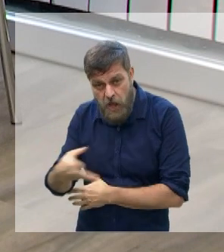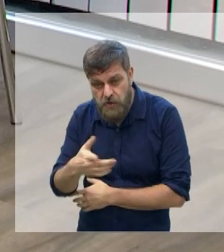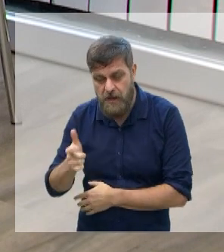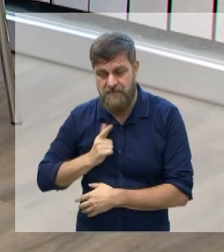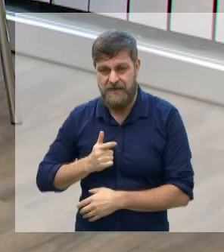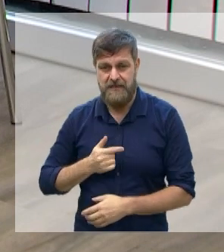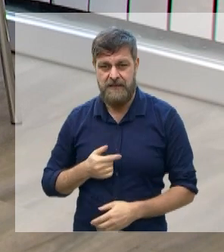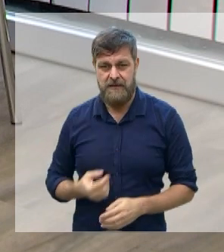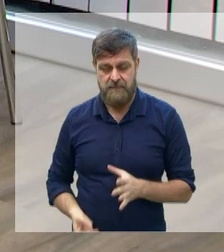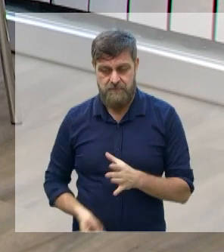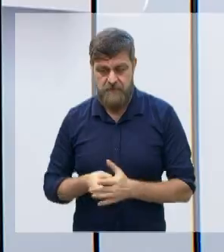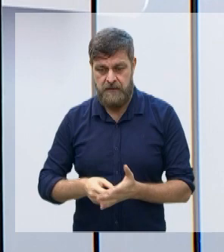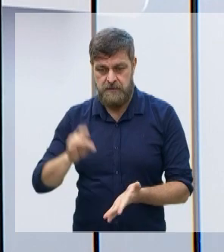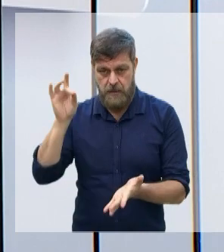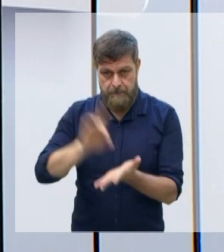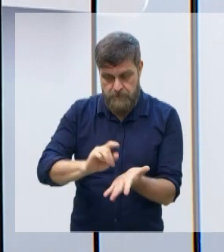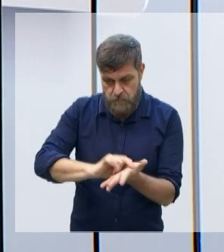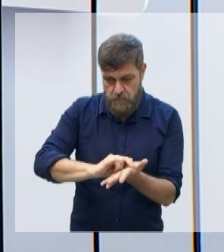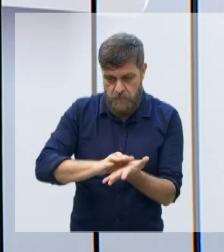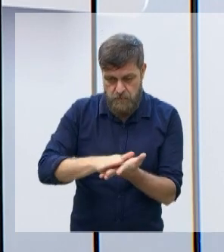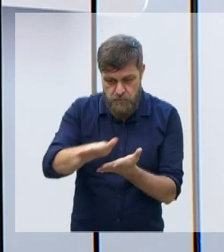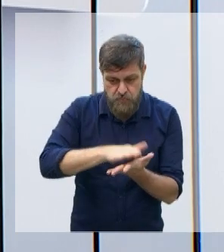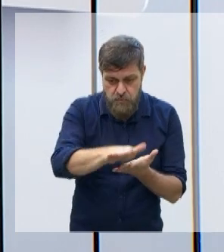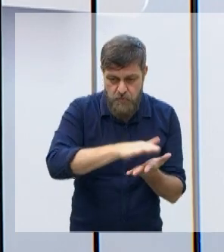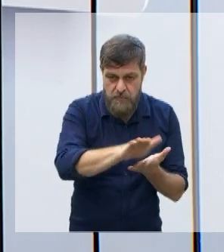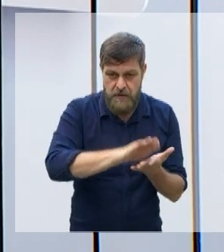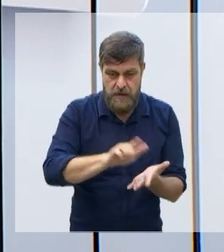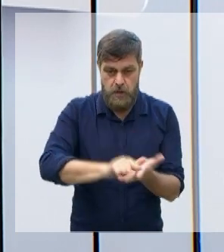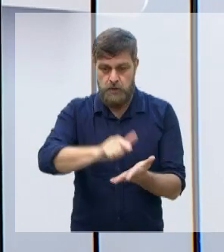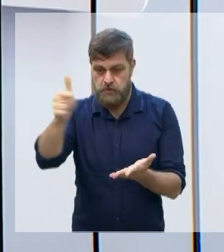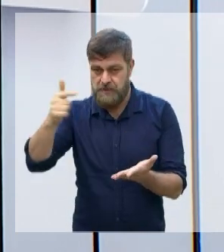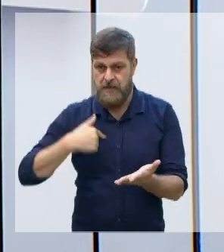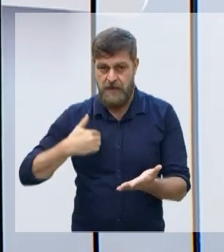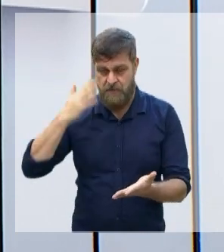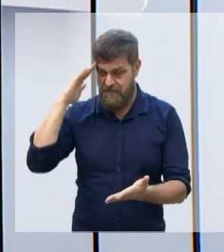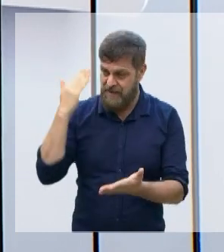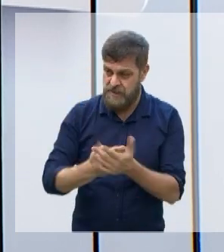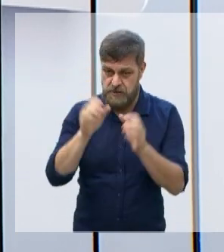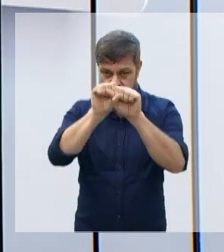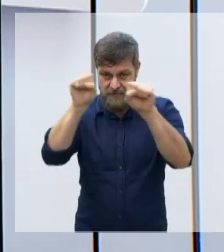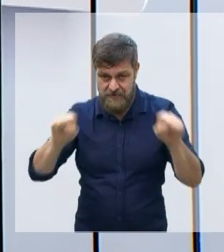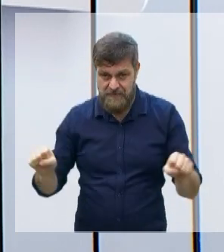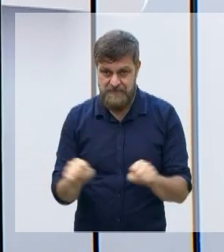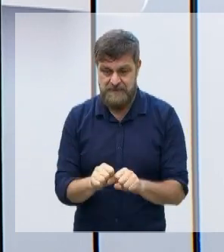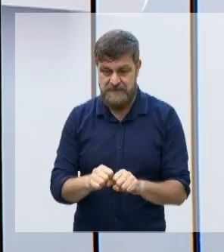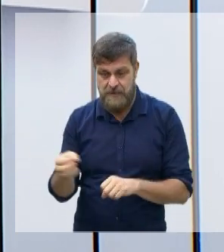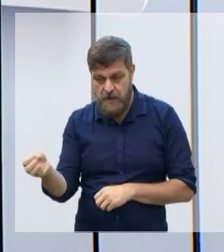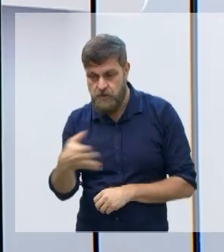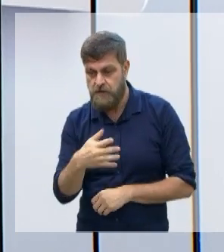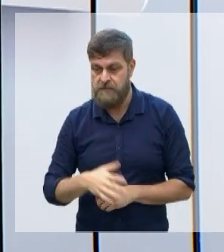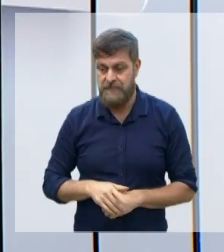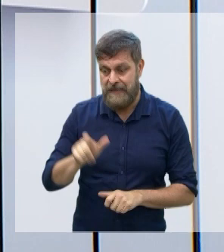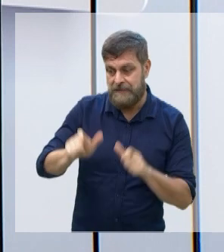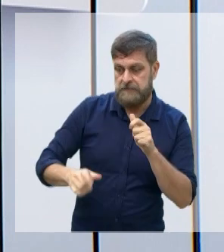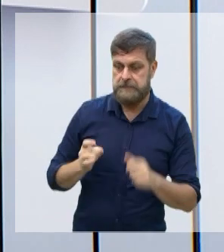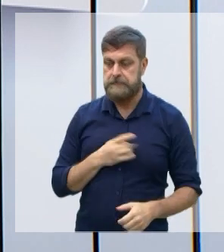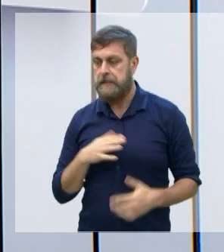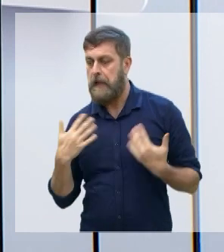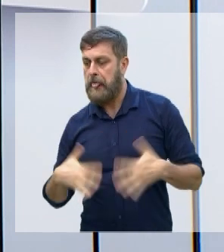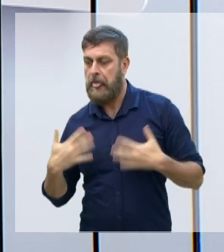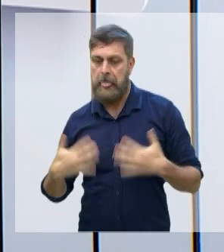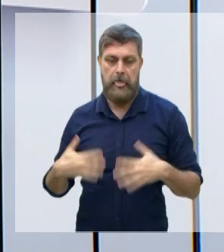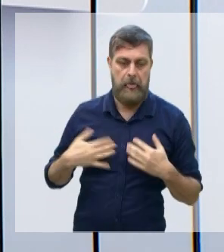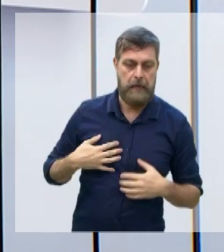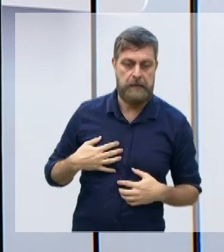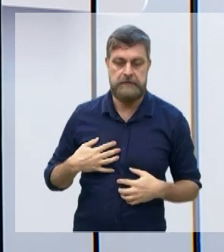ser publicada e eu acho que vai alterar o sistema tudo que é novidade às vezes gera um pouco de temor e de crítica da população